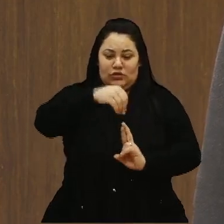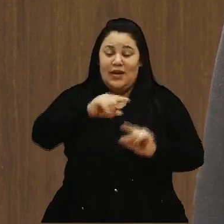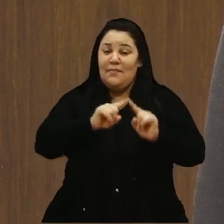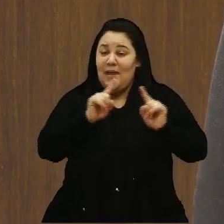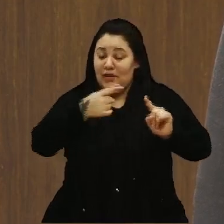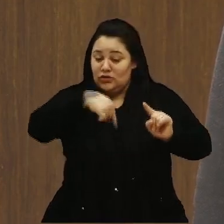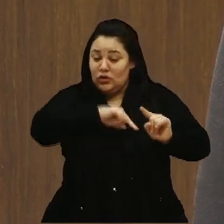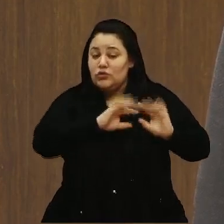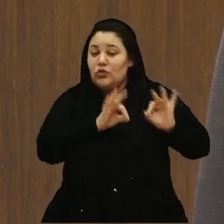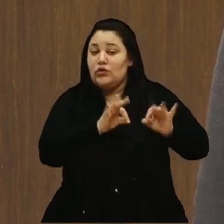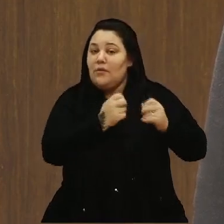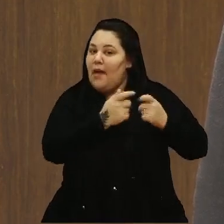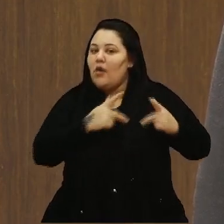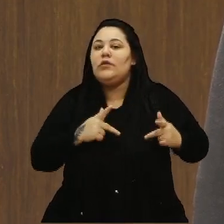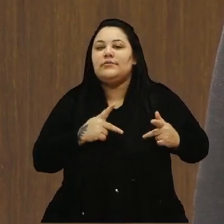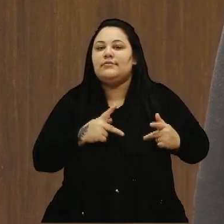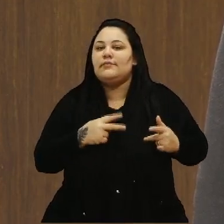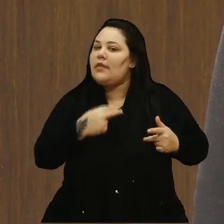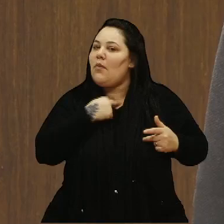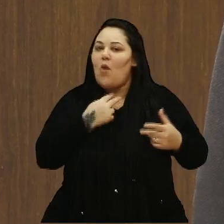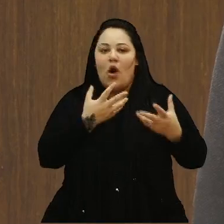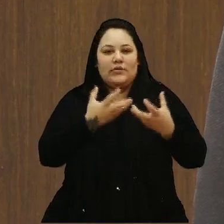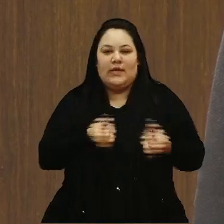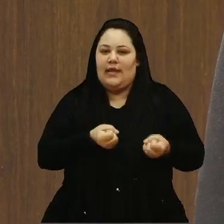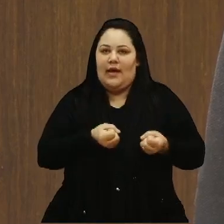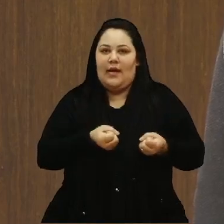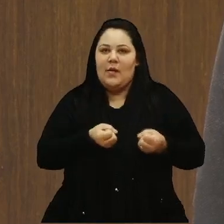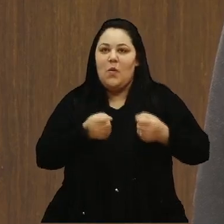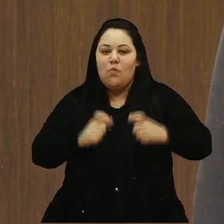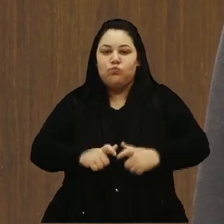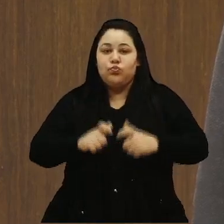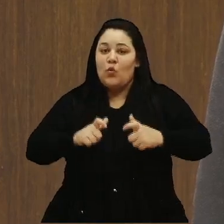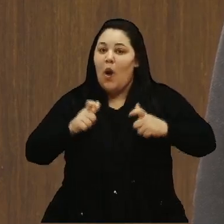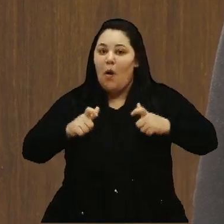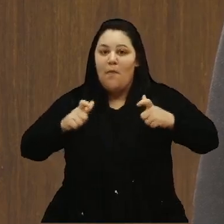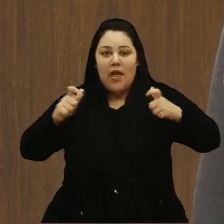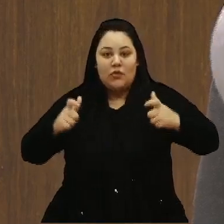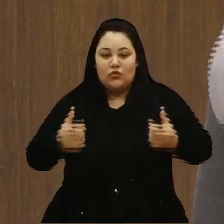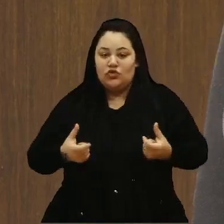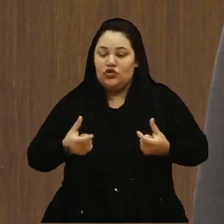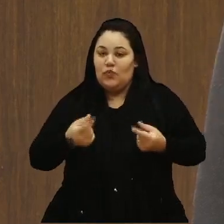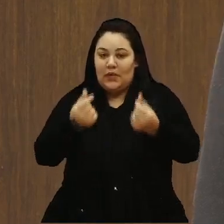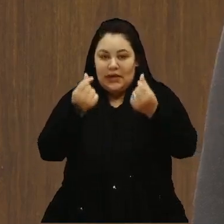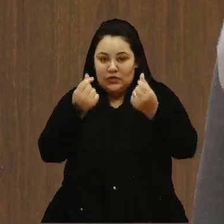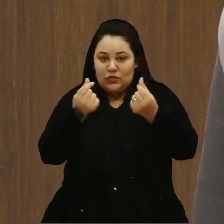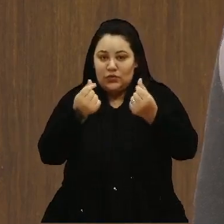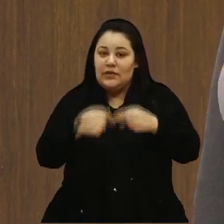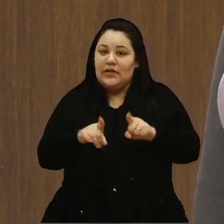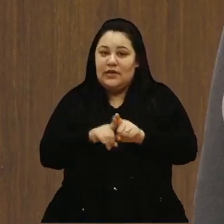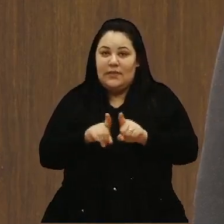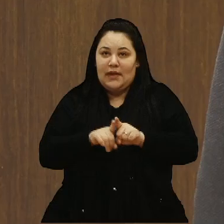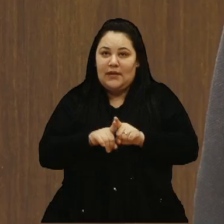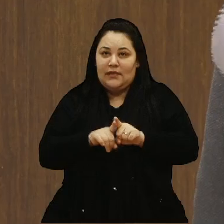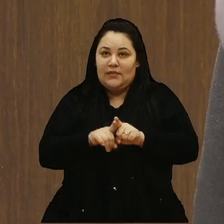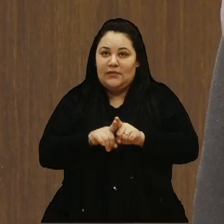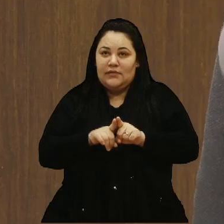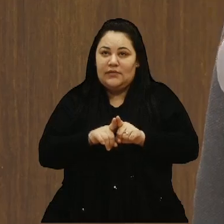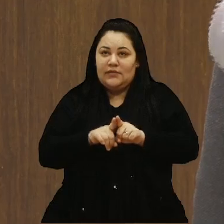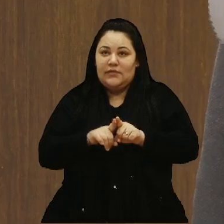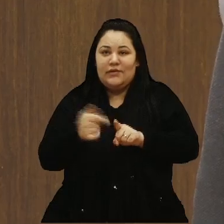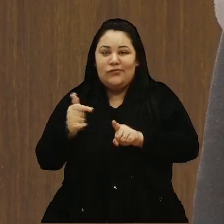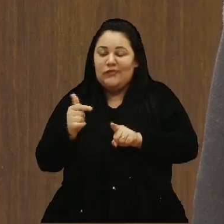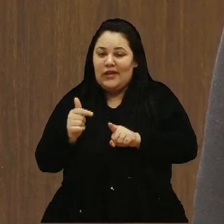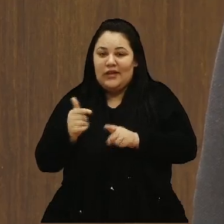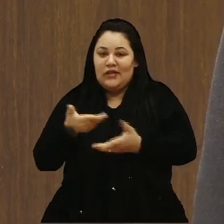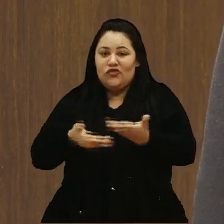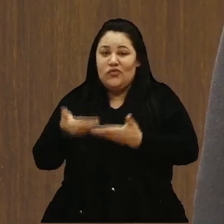numa situação. É inadmissível o aumento desregulamentado de preço e, mais do que isso, é admissível que não haja atendimento digno